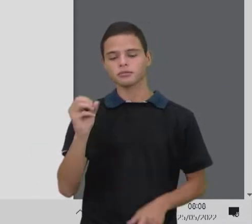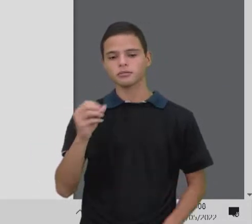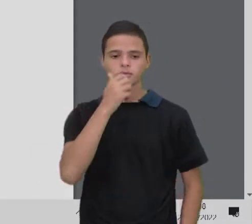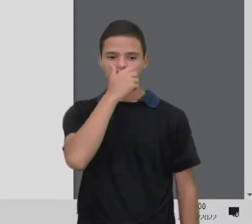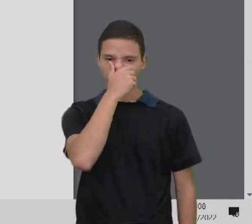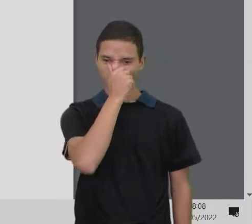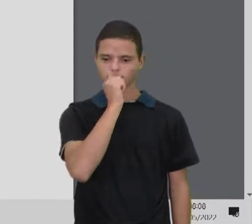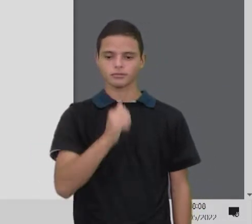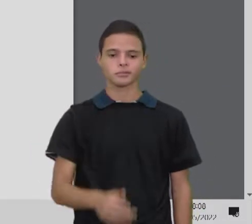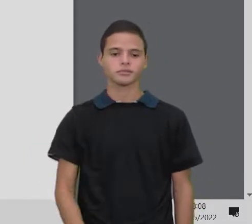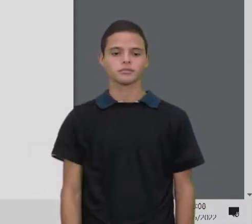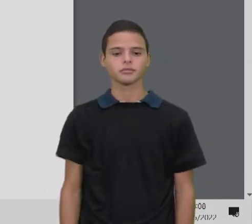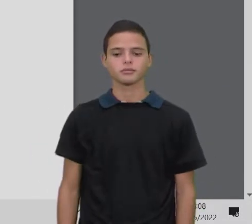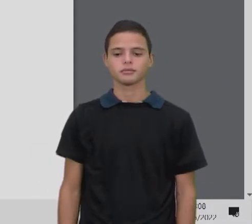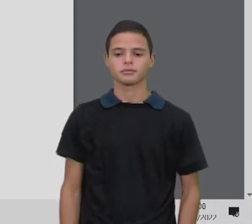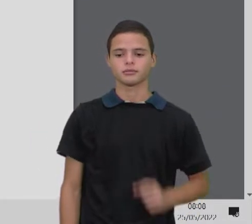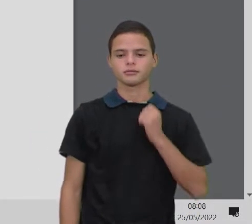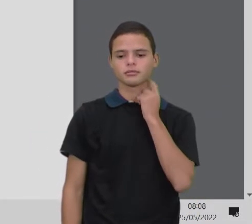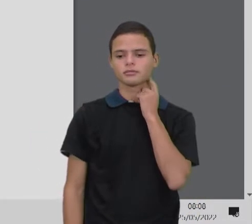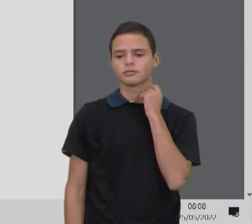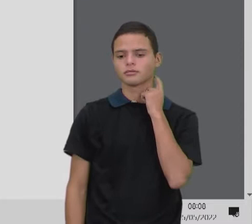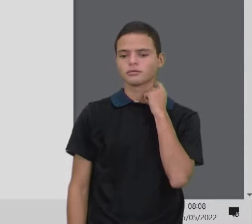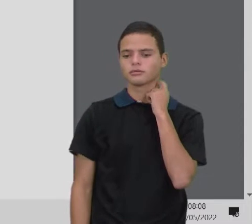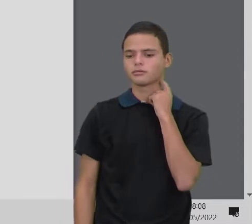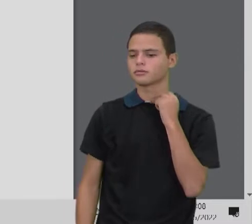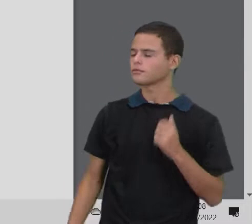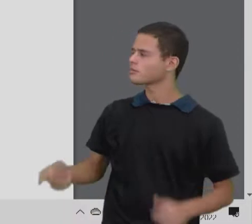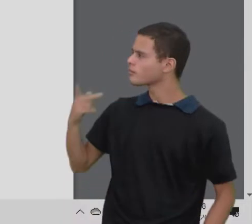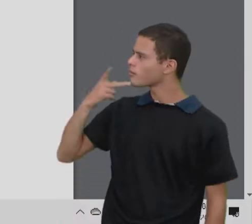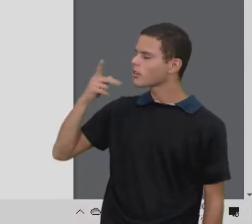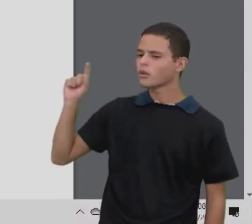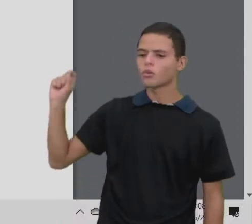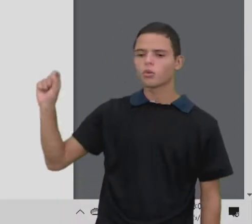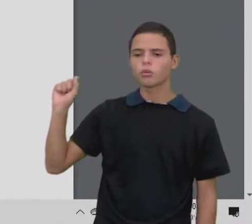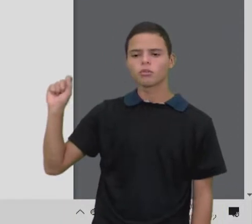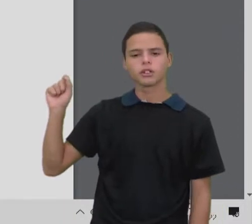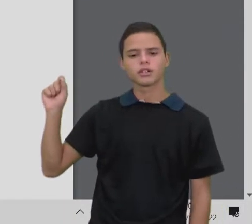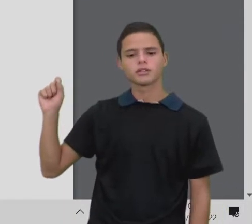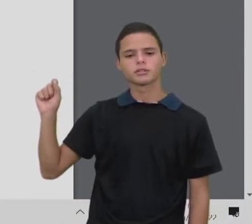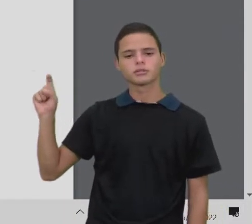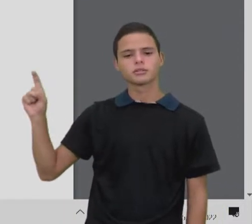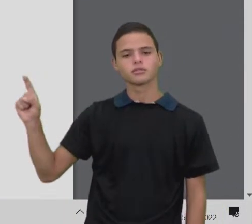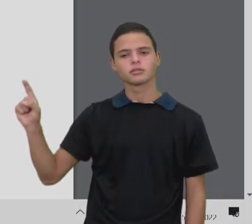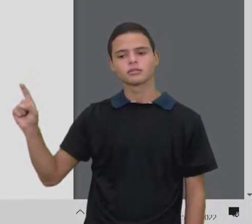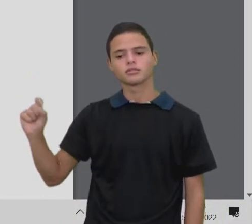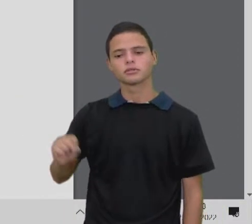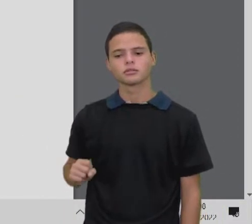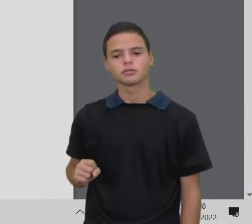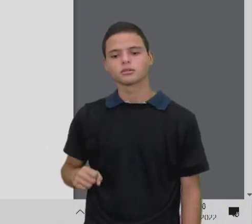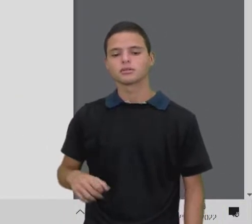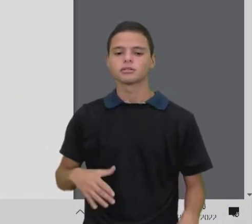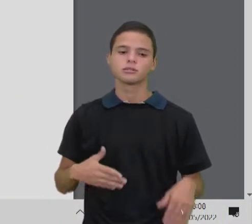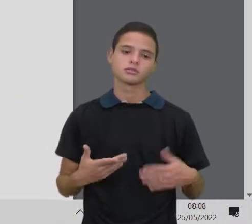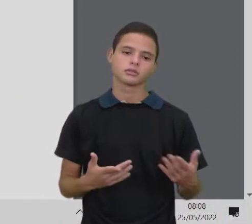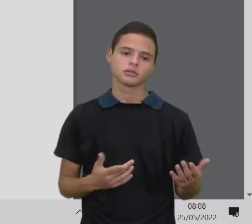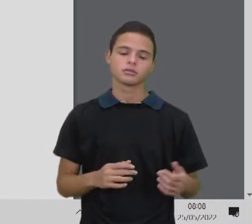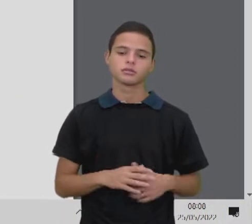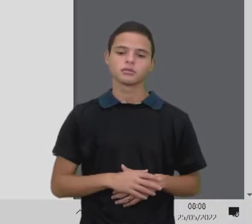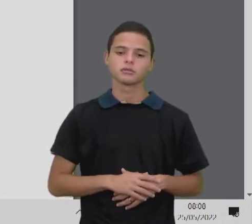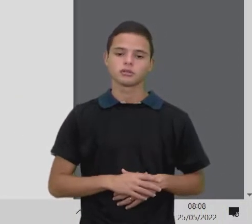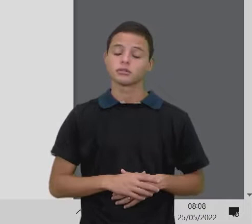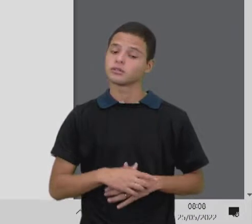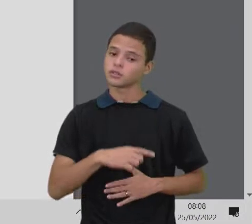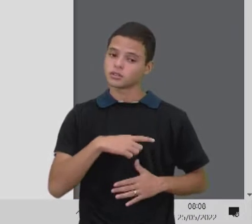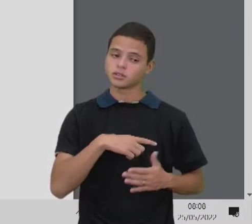ó. E o que esses daqui, eles tratam, né? Então, eles tratam